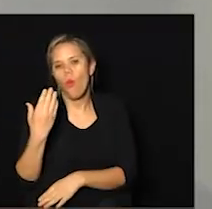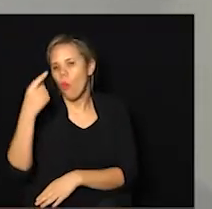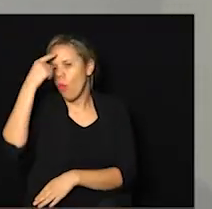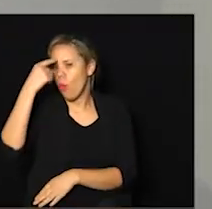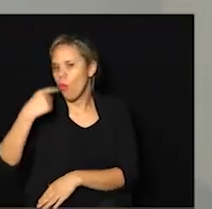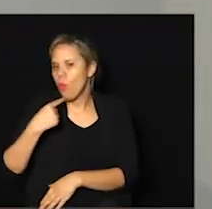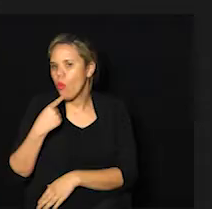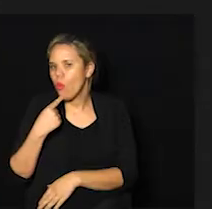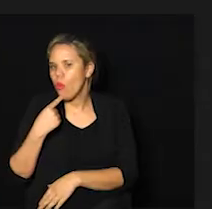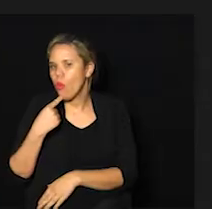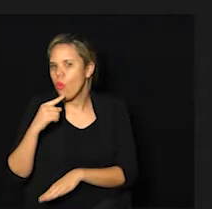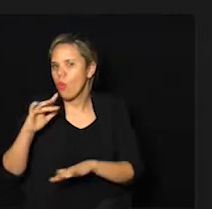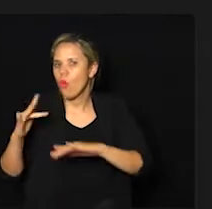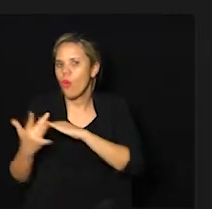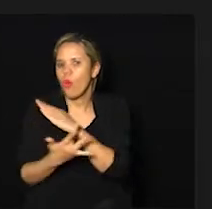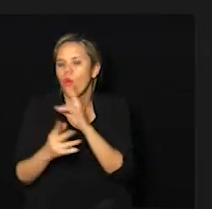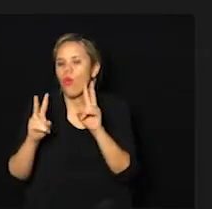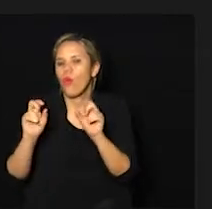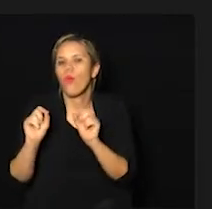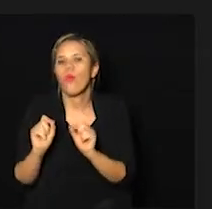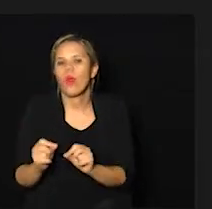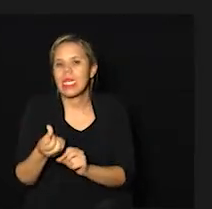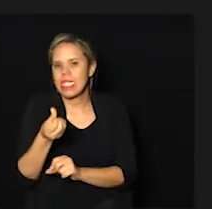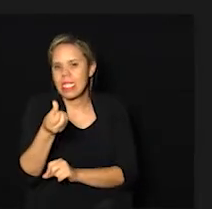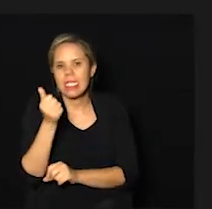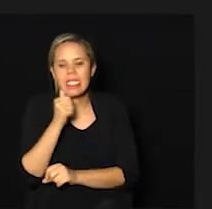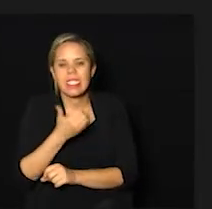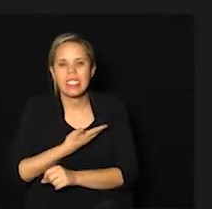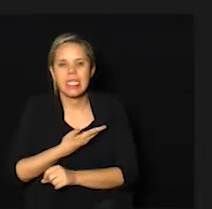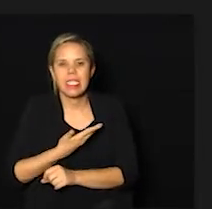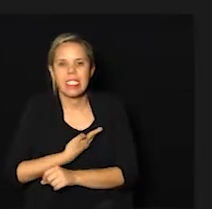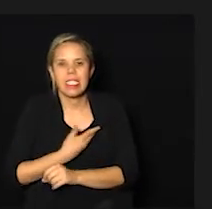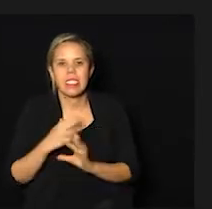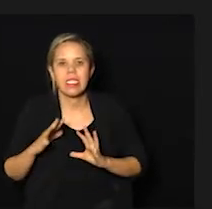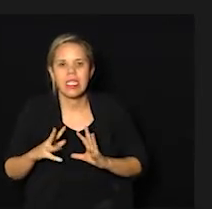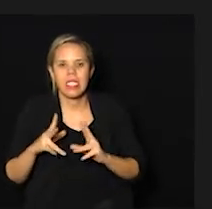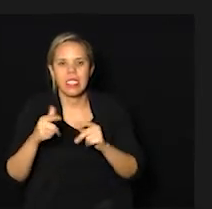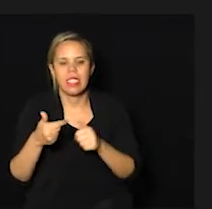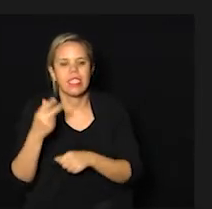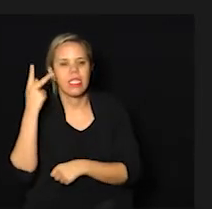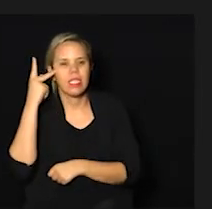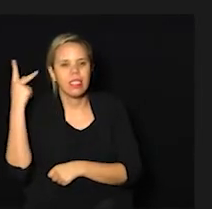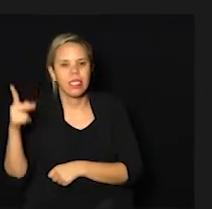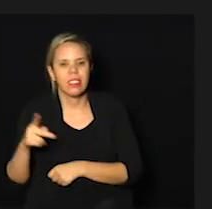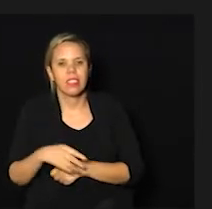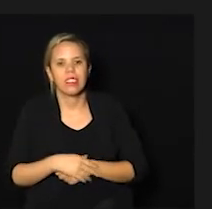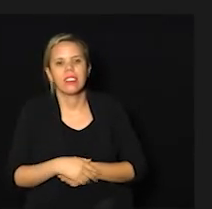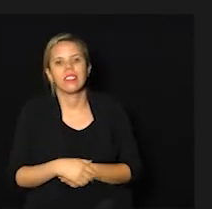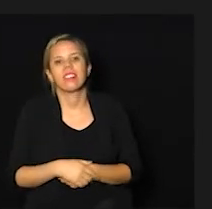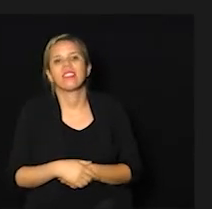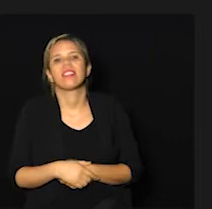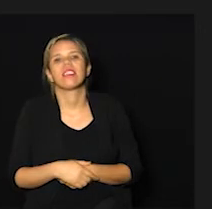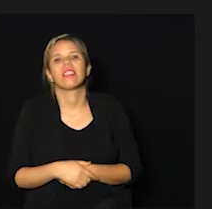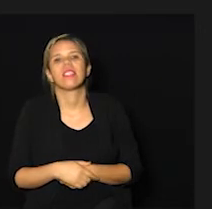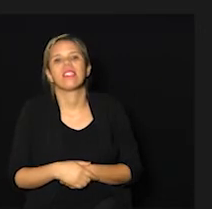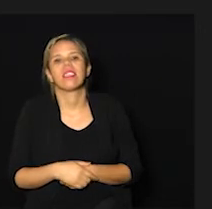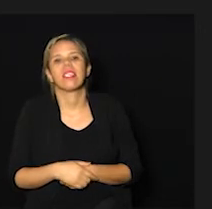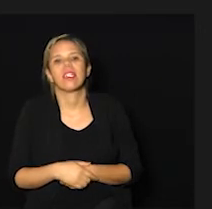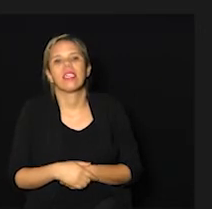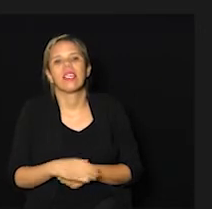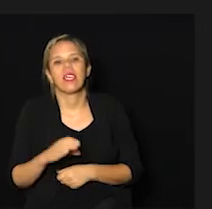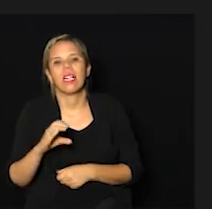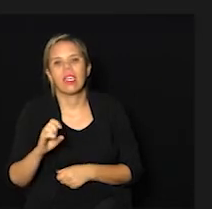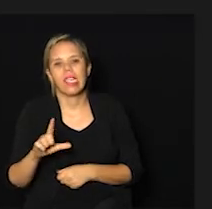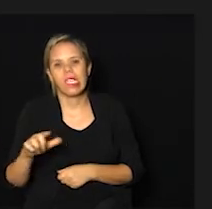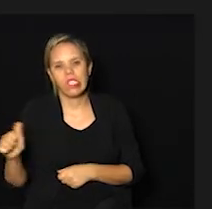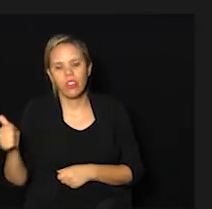perfil? Bom, nós somos 6 amigas, todas de São Paulo, apesar de que a Cláudia